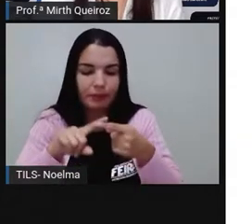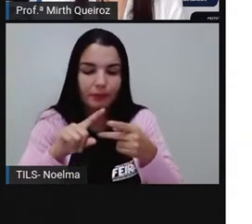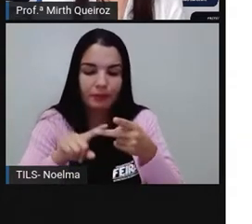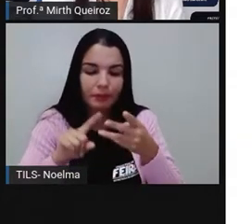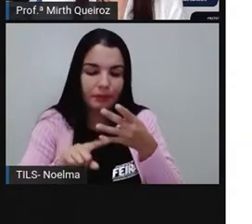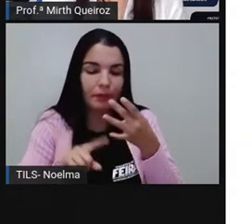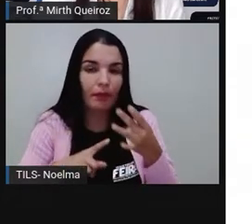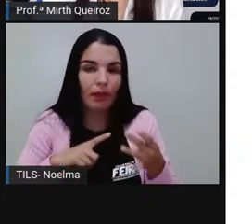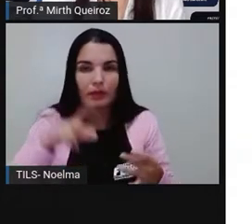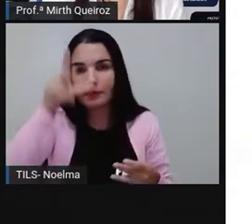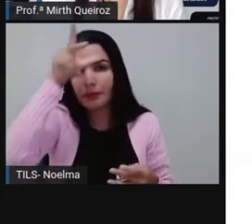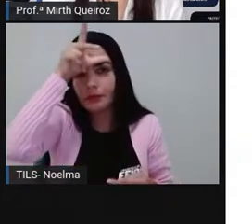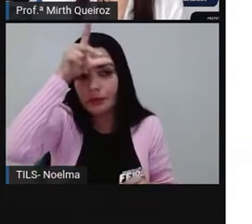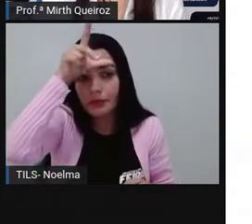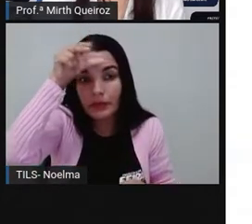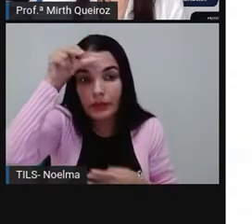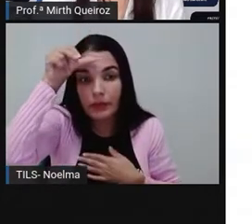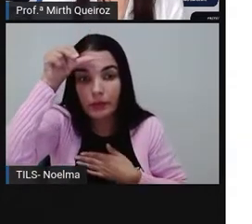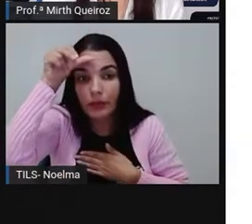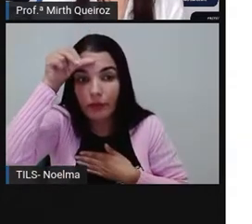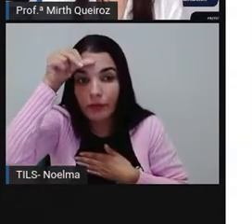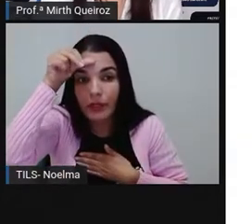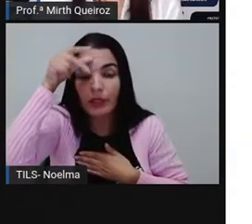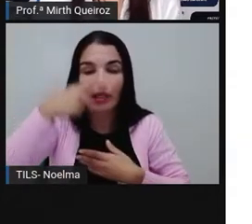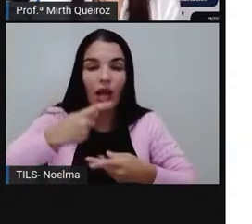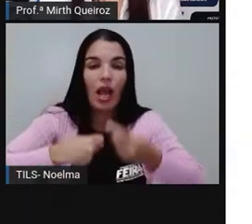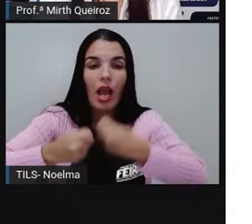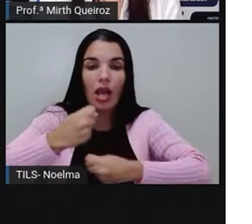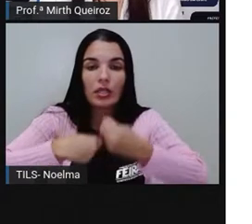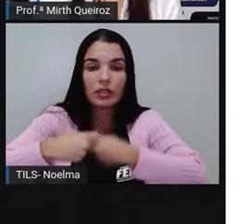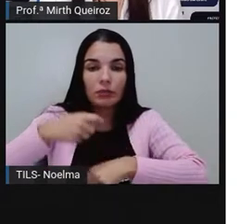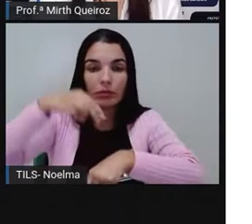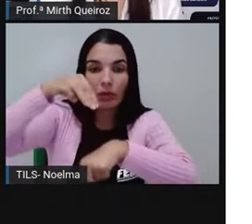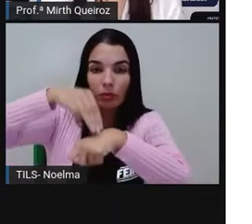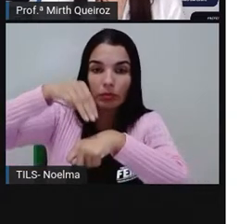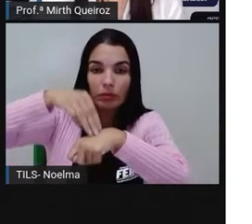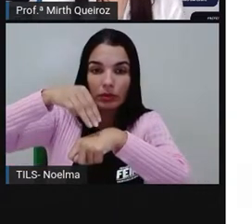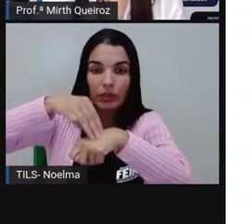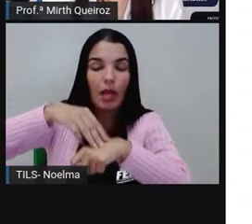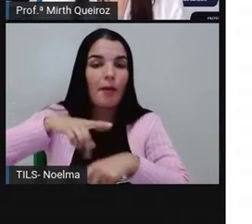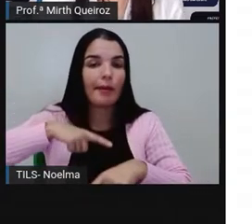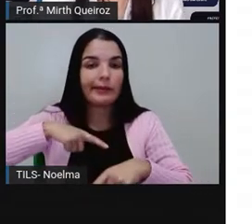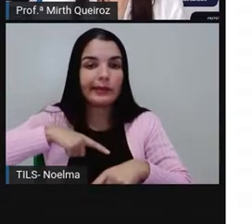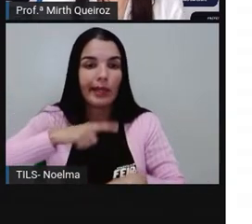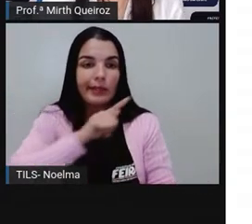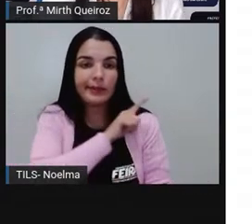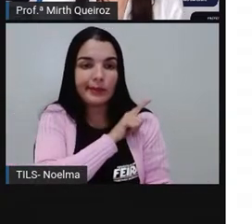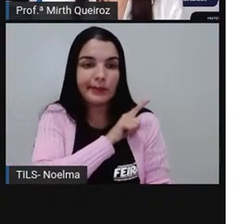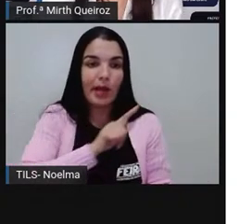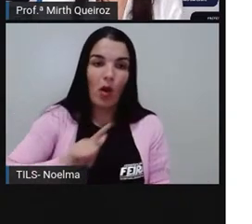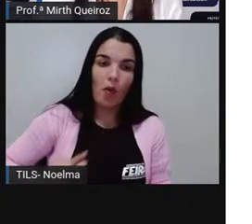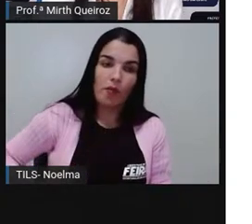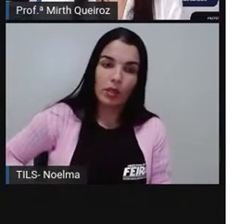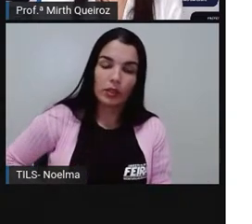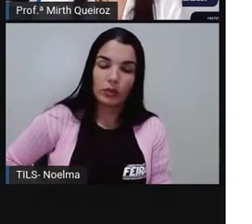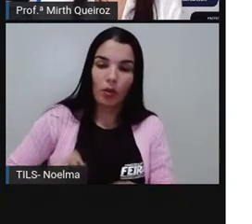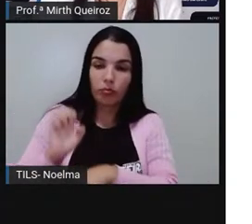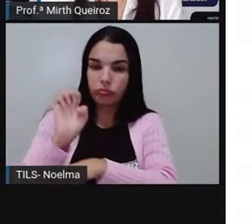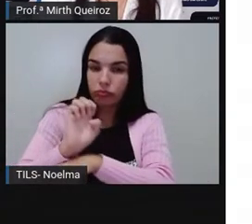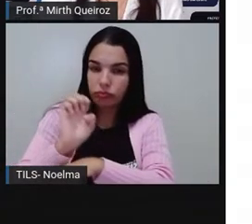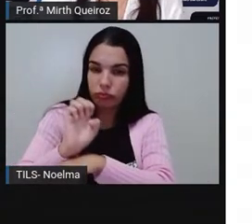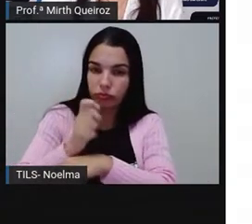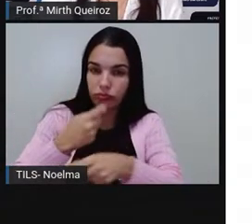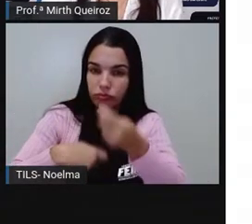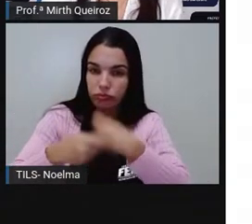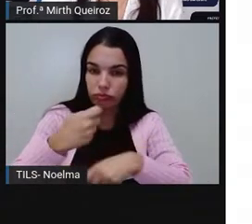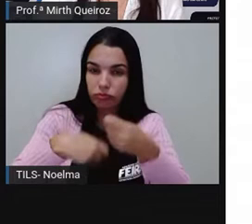os prefeitos que vão administrar os municípios, nós temos o governador que estão administrando os estados, e nós